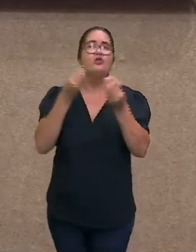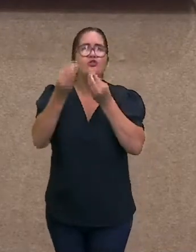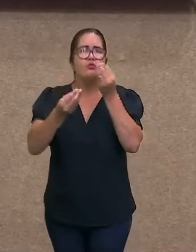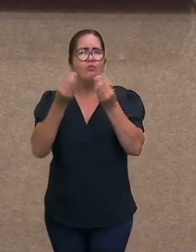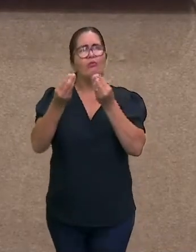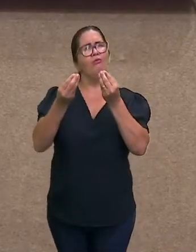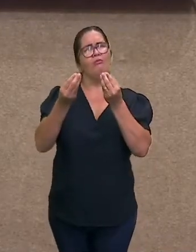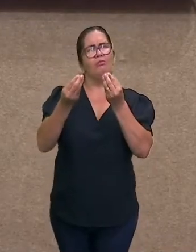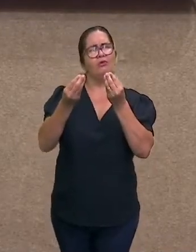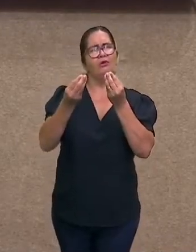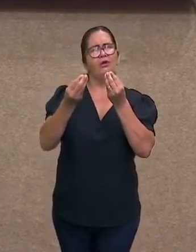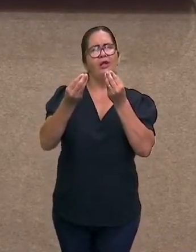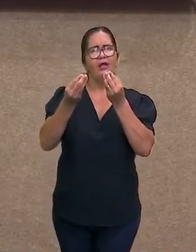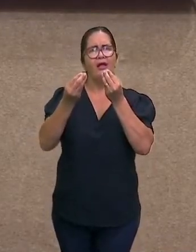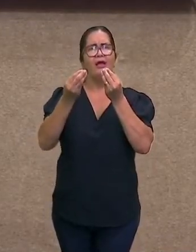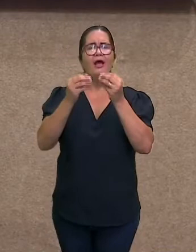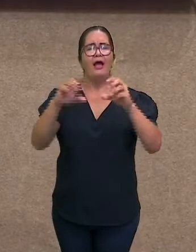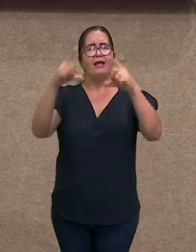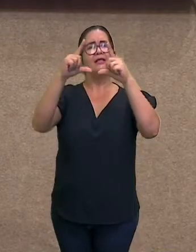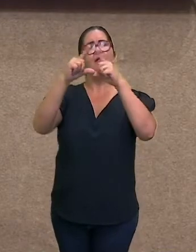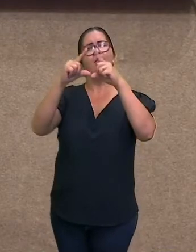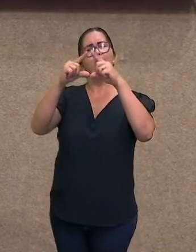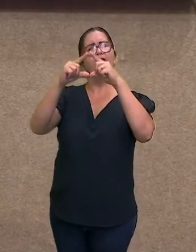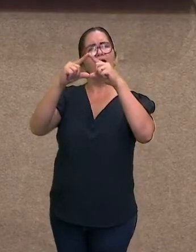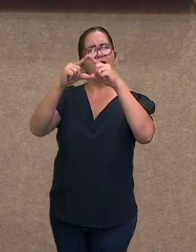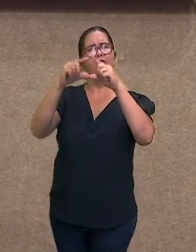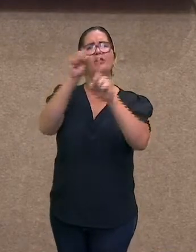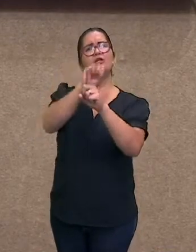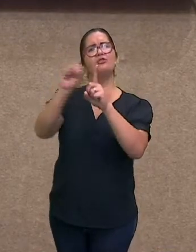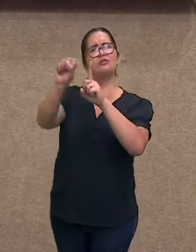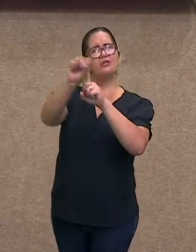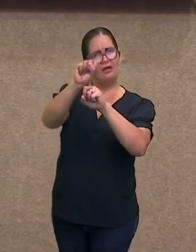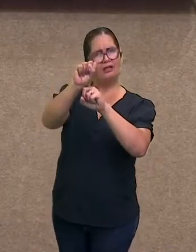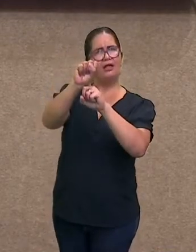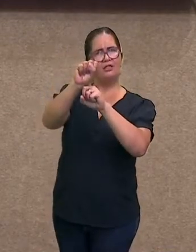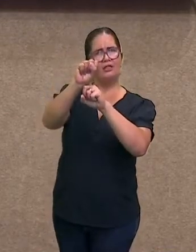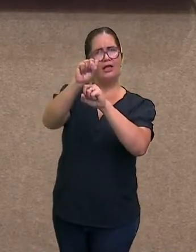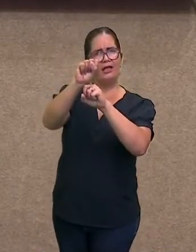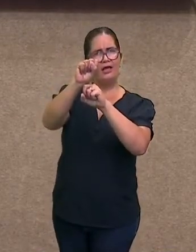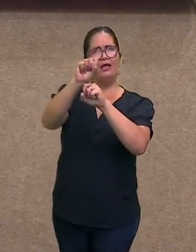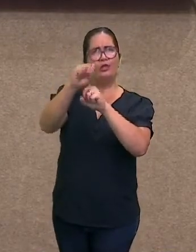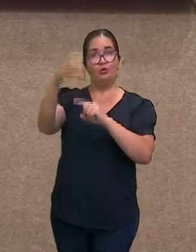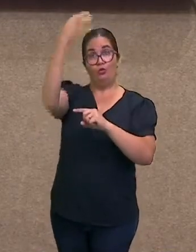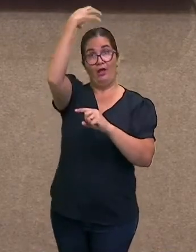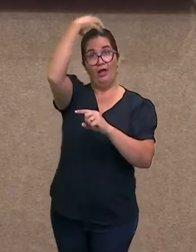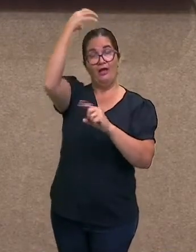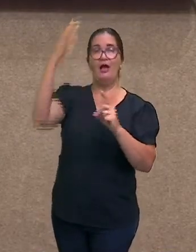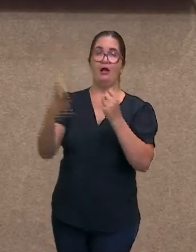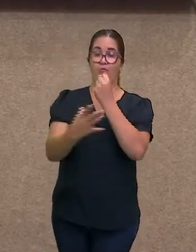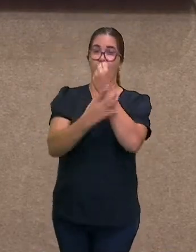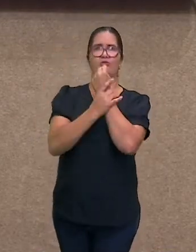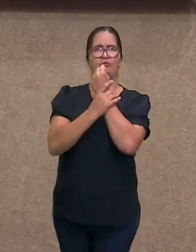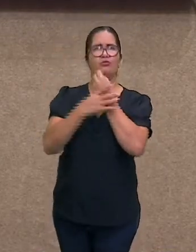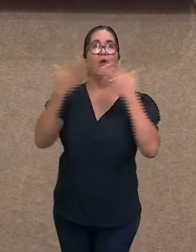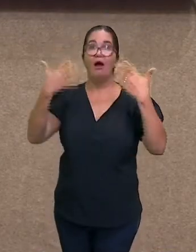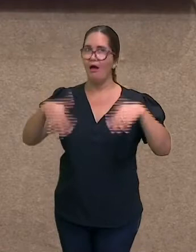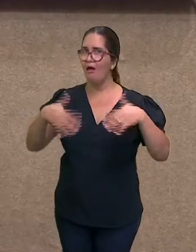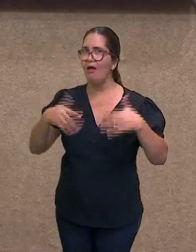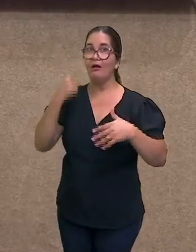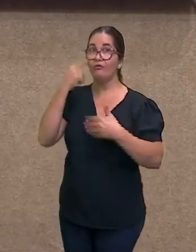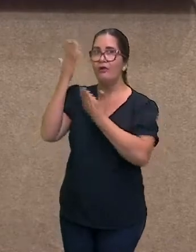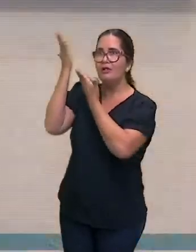saber como que é a pirâmide social do absolutismo. Vamos entender um pouquinho essa